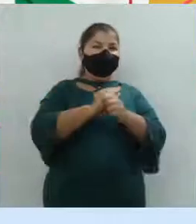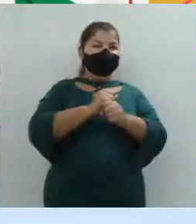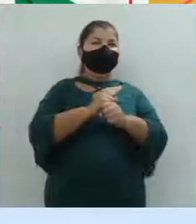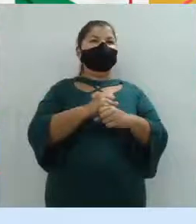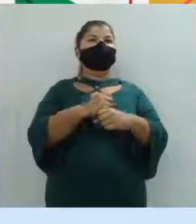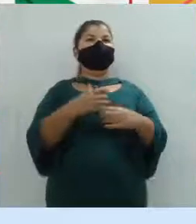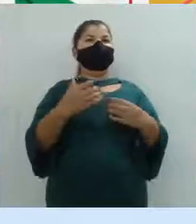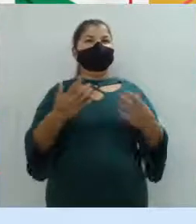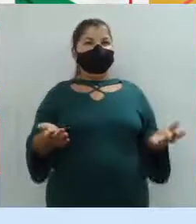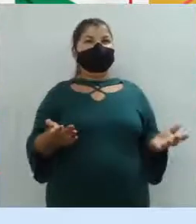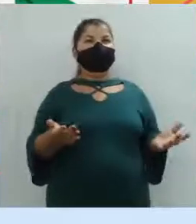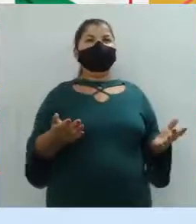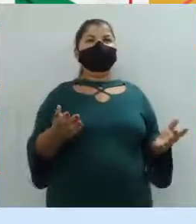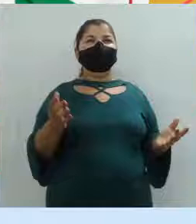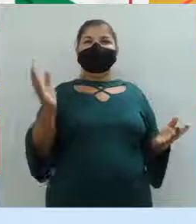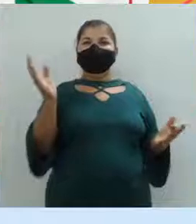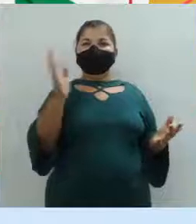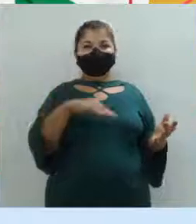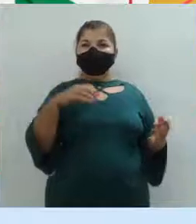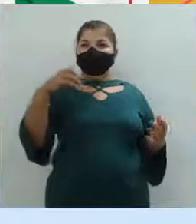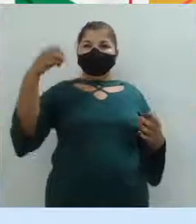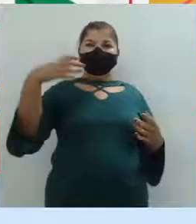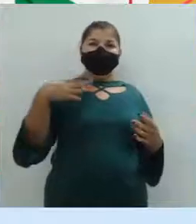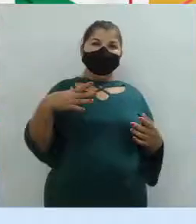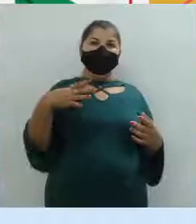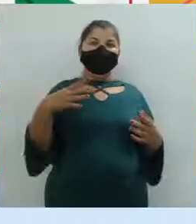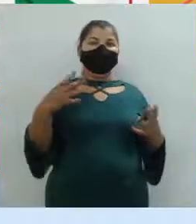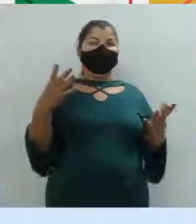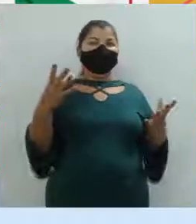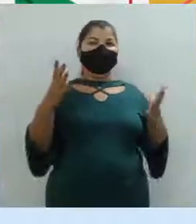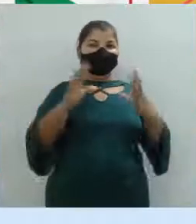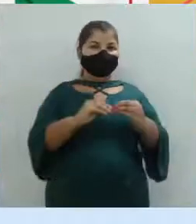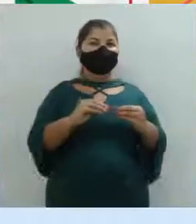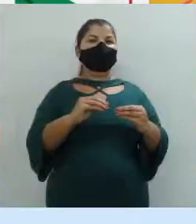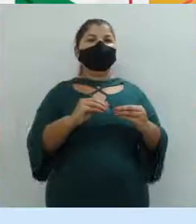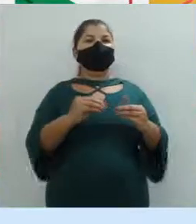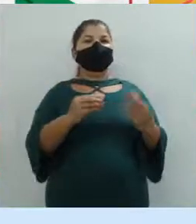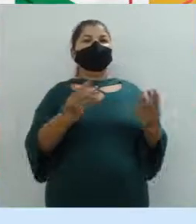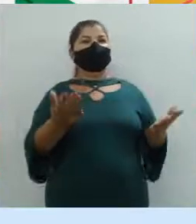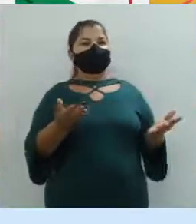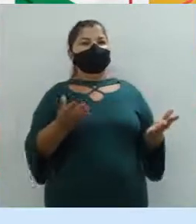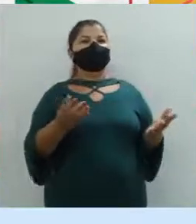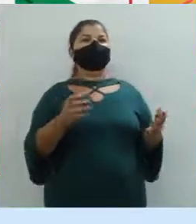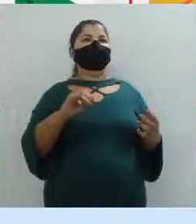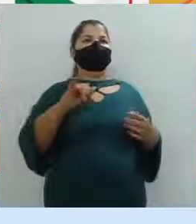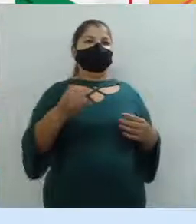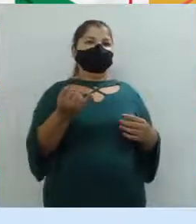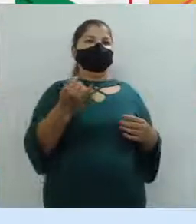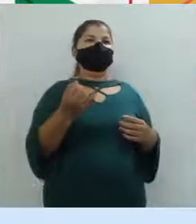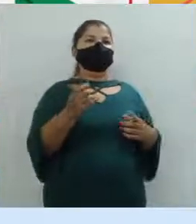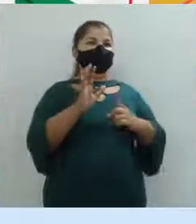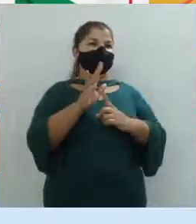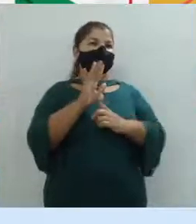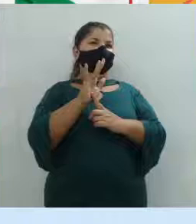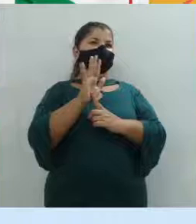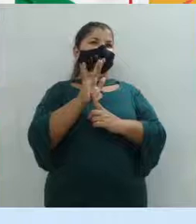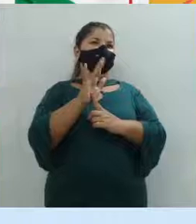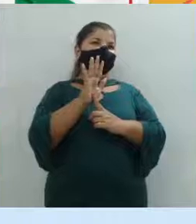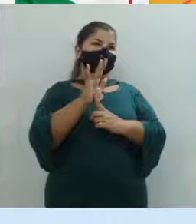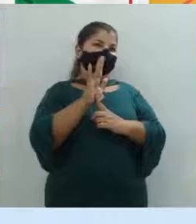lá, acabou a luz, energia, desligou. A gente vai imediatamente acender uma vela.